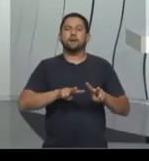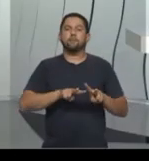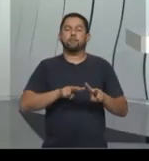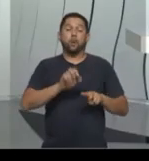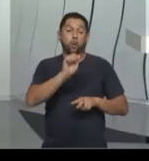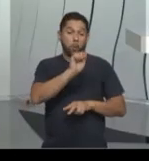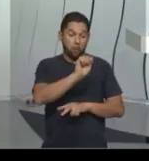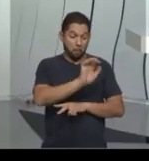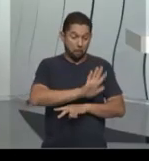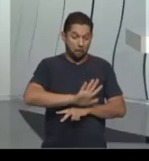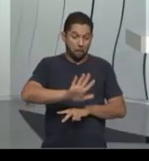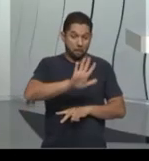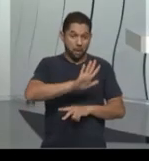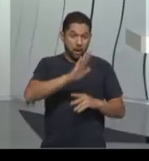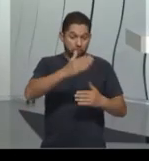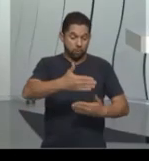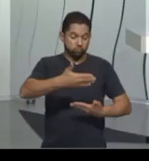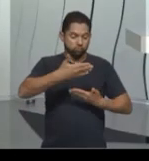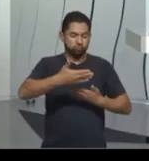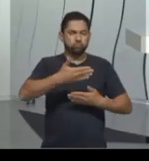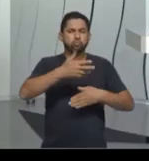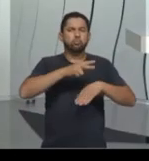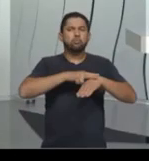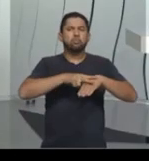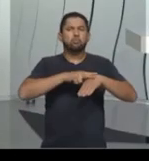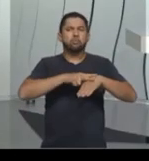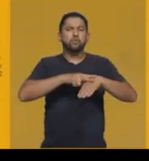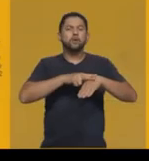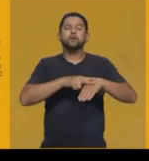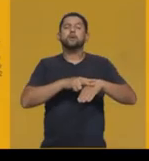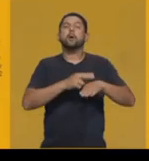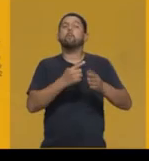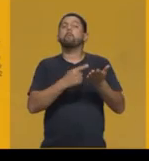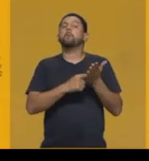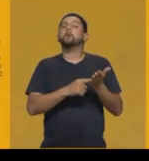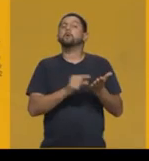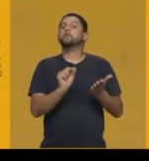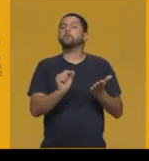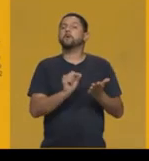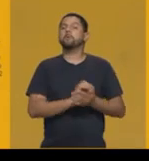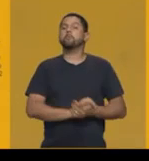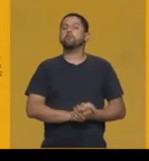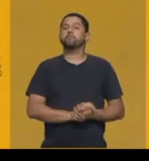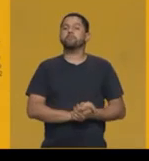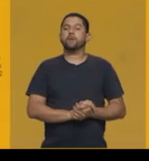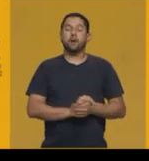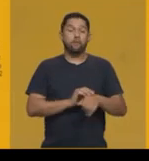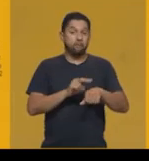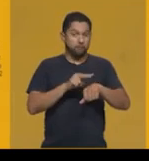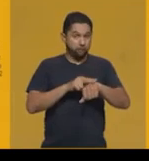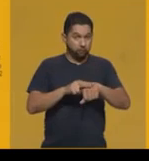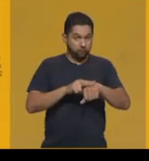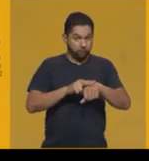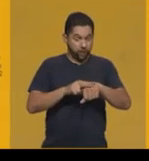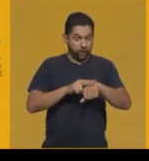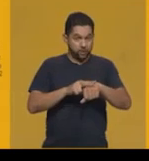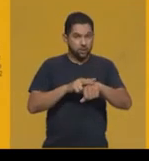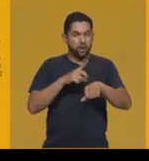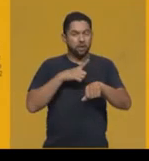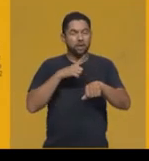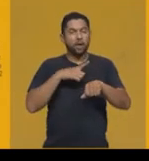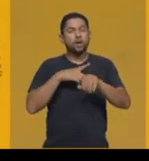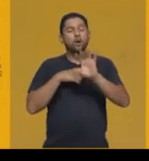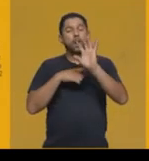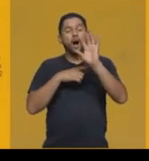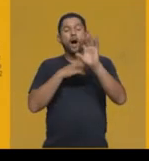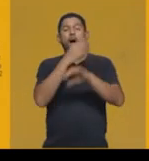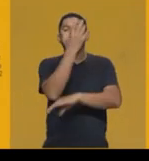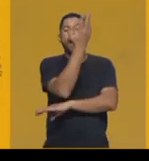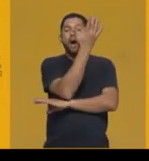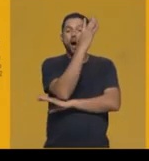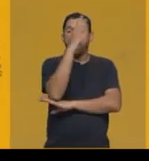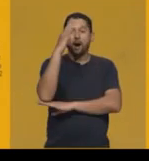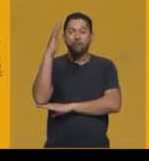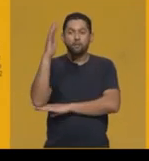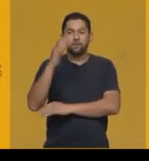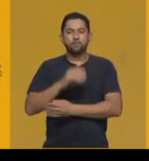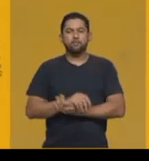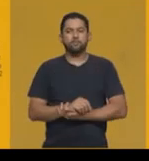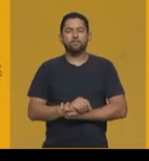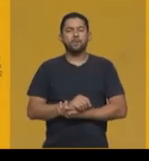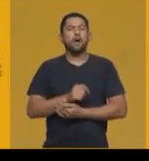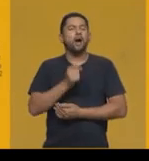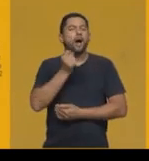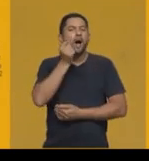por exemplo, nesse mapa especificamente, ele trabalha essa área verde, que seria uma vegetação. Essas áreas azuis